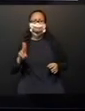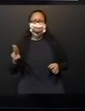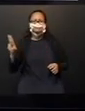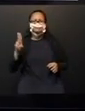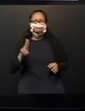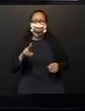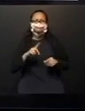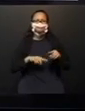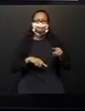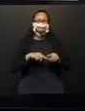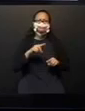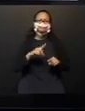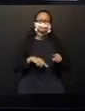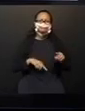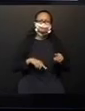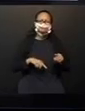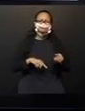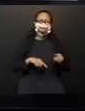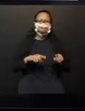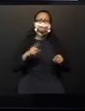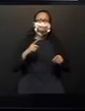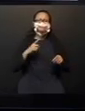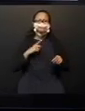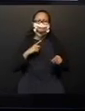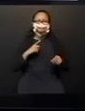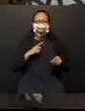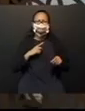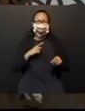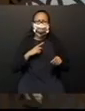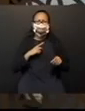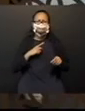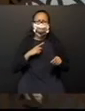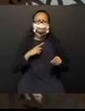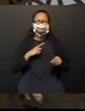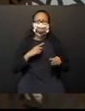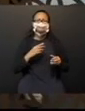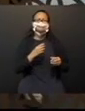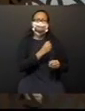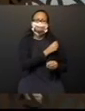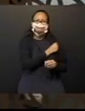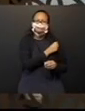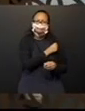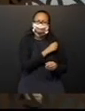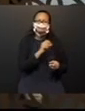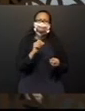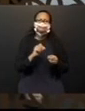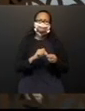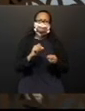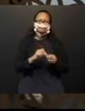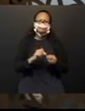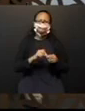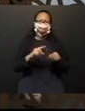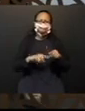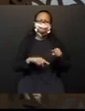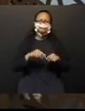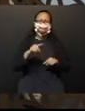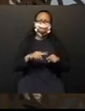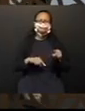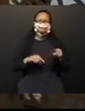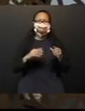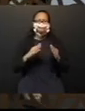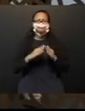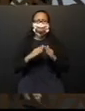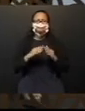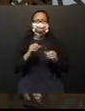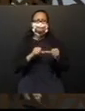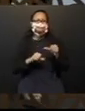providenciar. A gente está tendo um feedback legal dos alunos aí que eles estão produzindo esses materiais. Então, vamos trocar ideia, porque dá